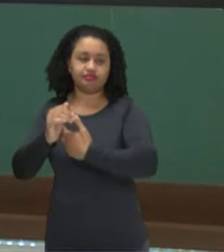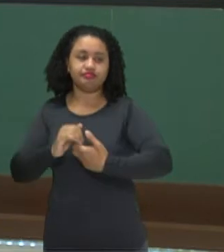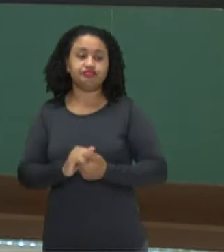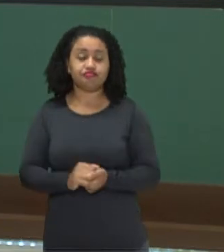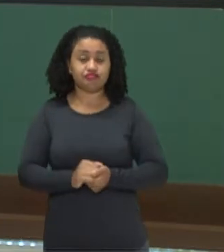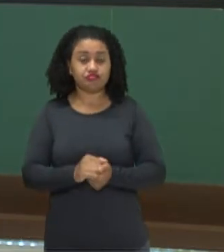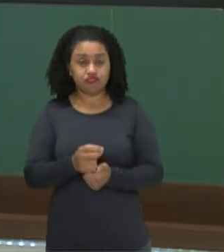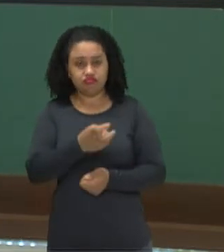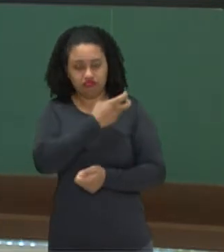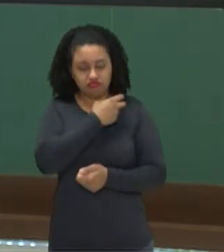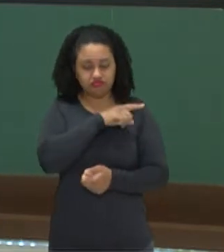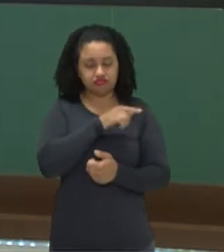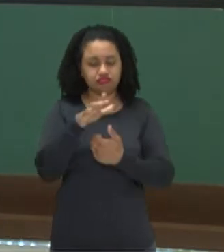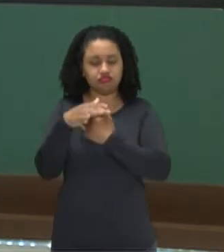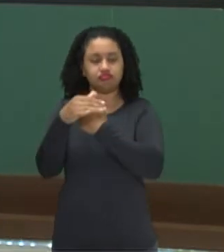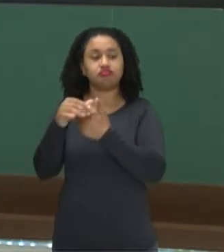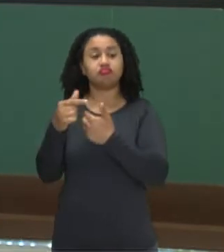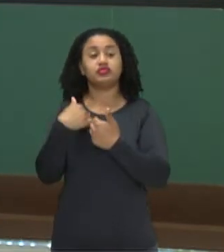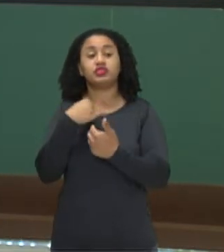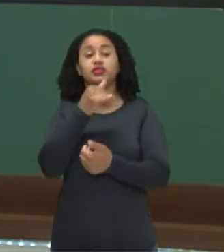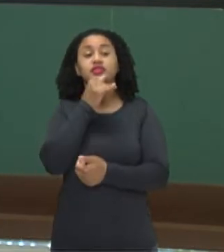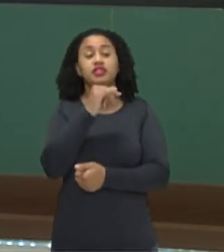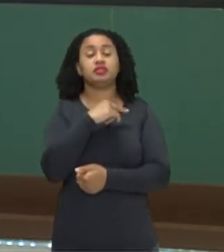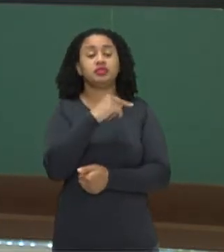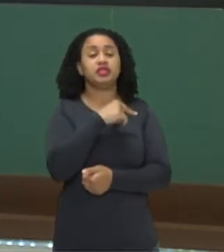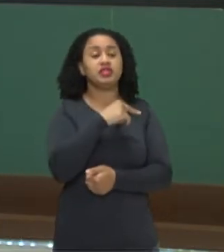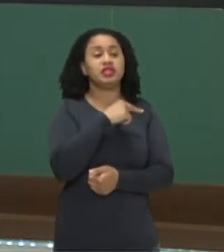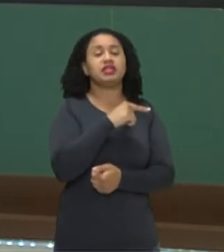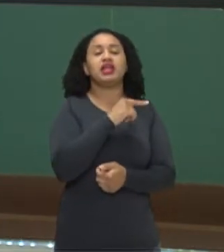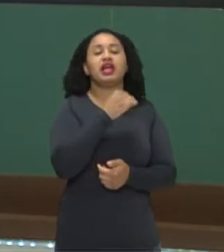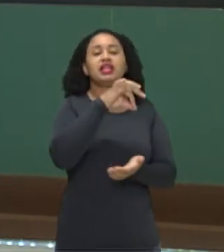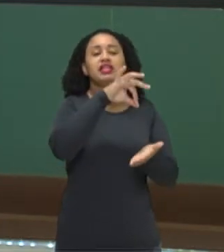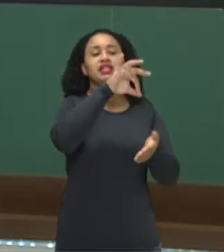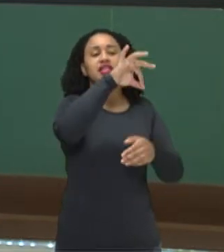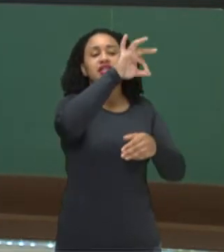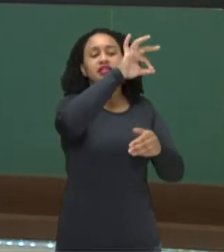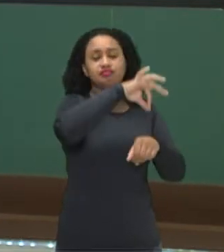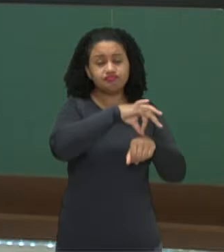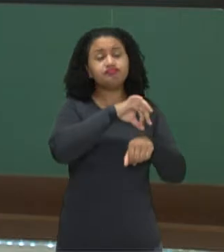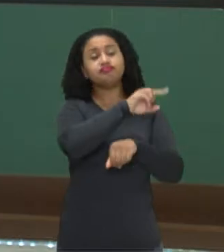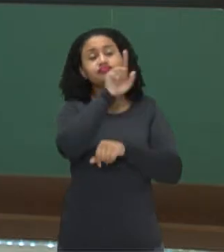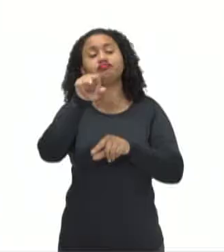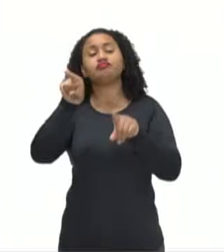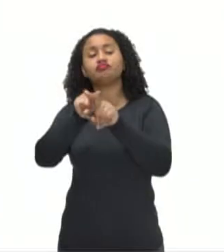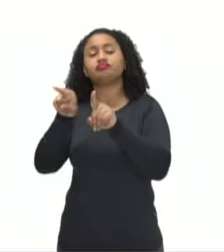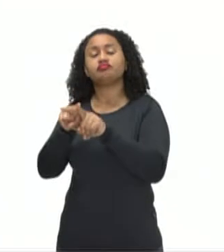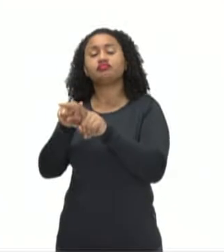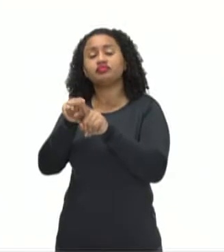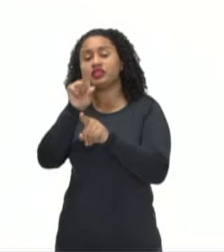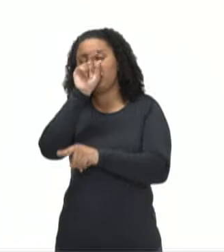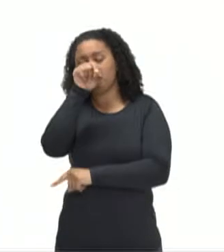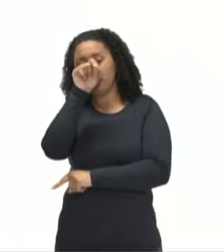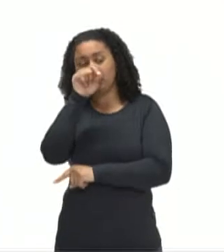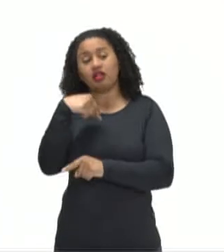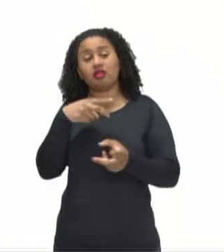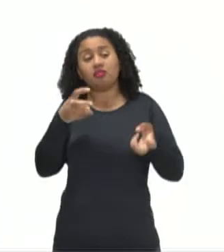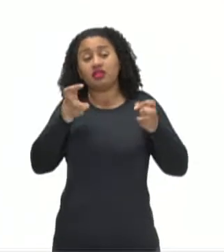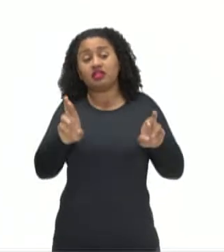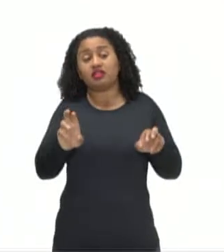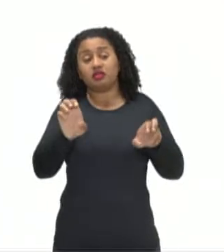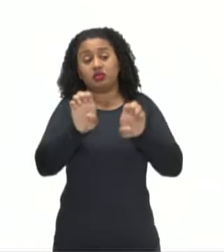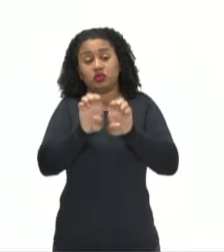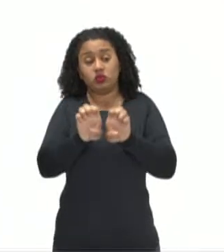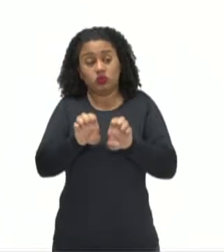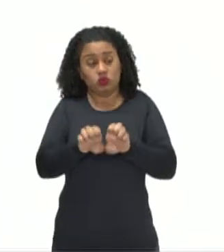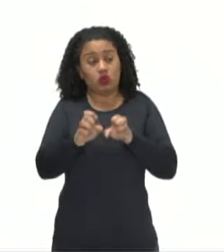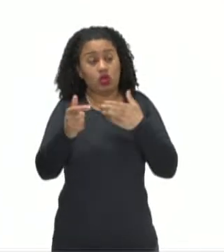que a gente tem é a asa de um inseto e a asa de uma ave. Olha só como é que é a estrutura. A